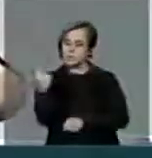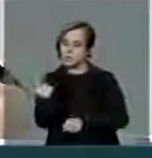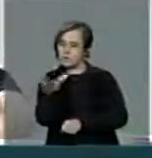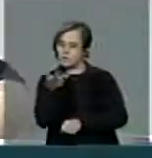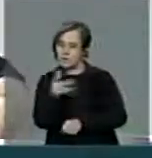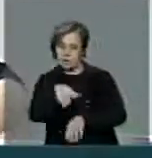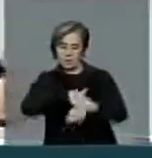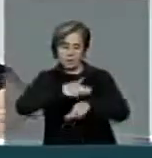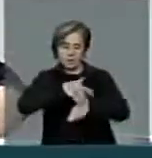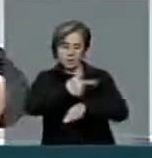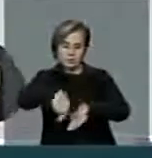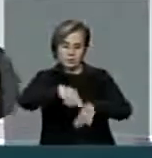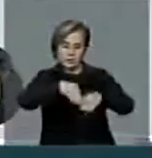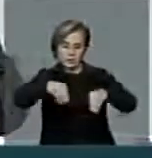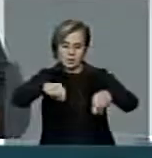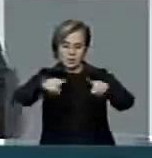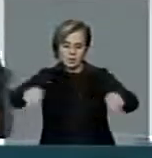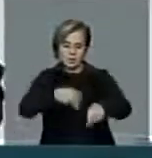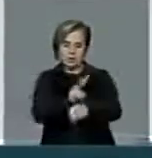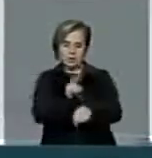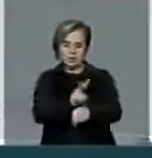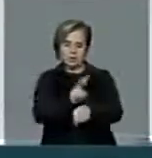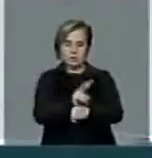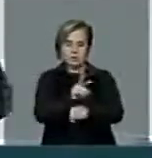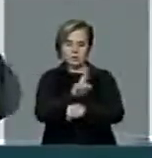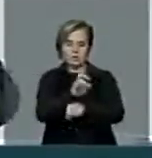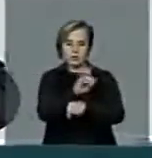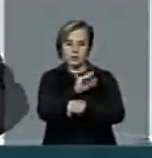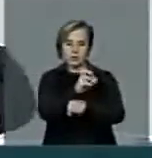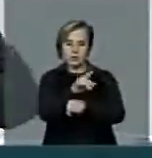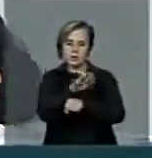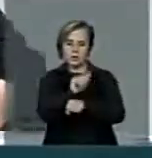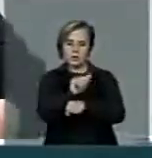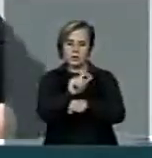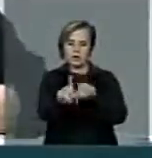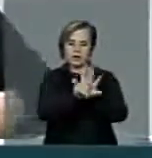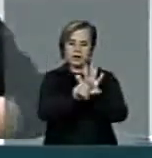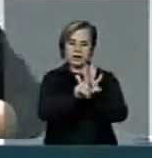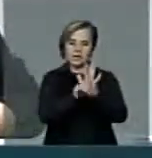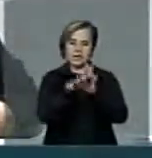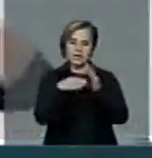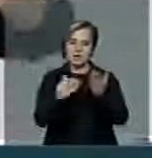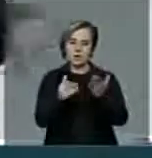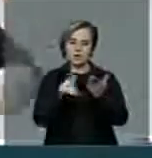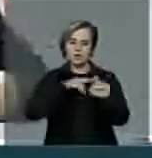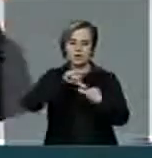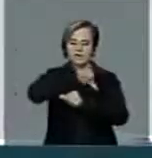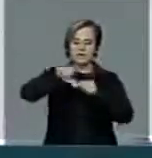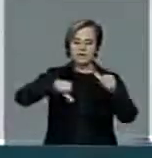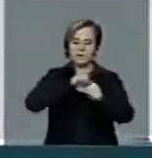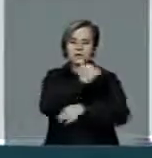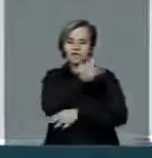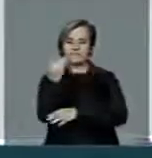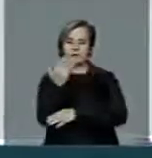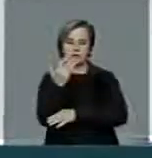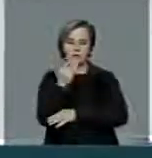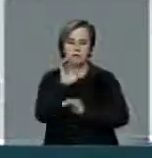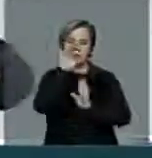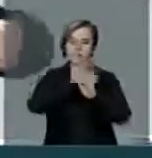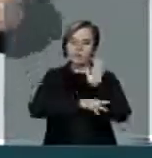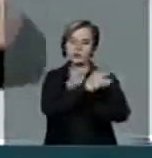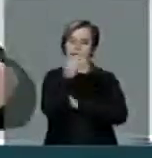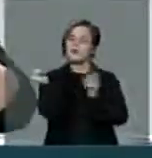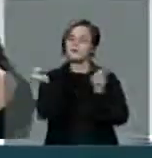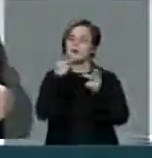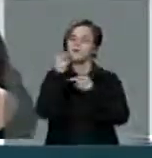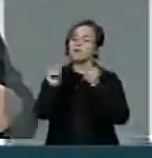daquela área uma área de manejo, uma reserva legal, que ele vai fazer manejo florestal, porque o Código Florestal estabeleceu que você pode